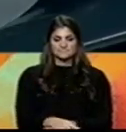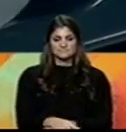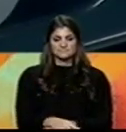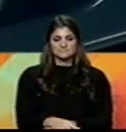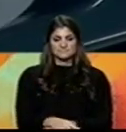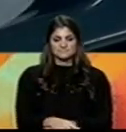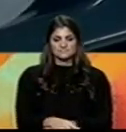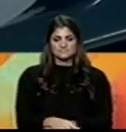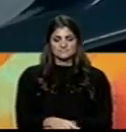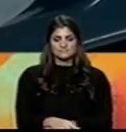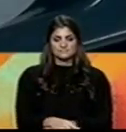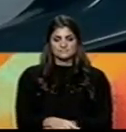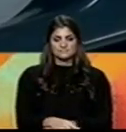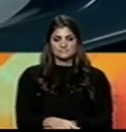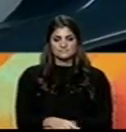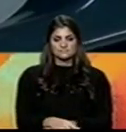Agora,